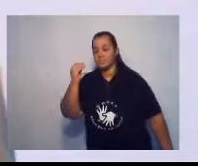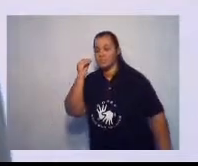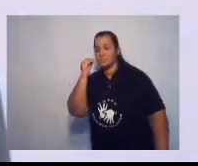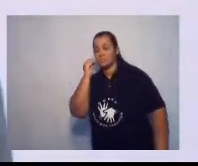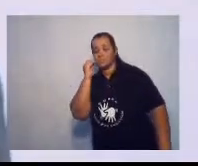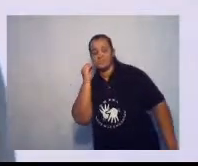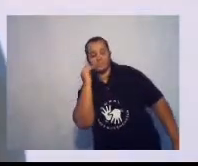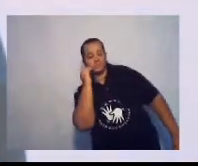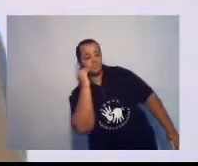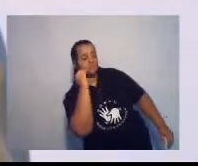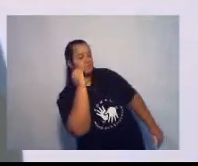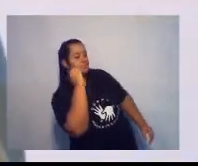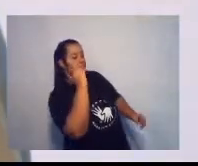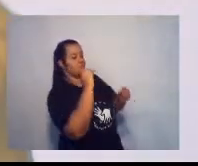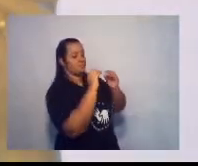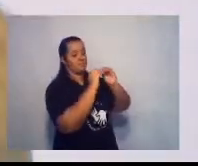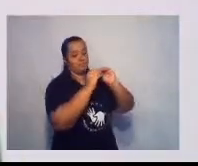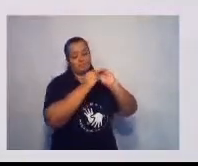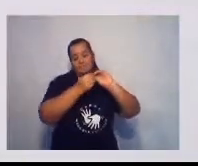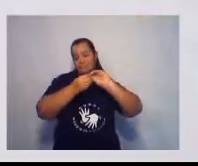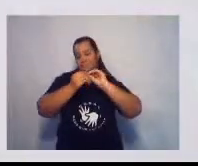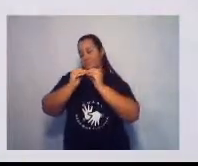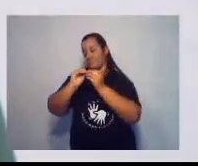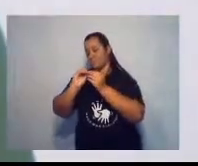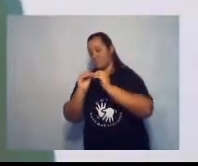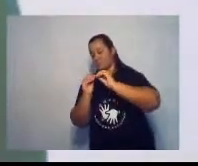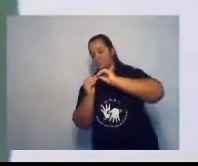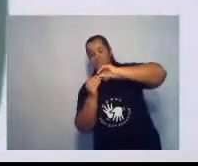Beijo por beijo,